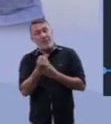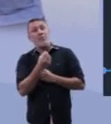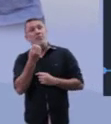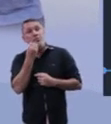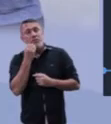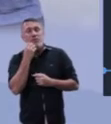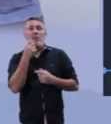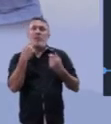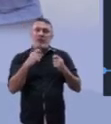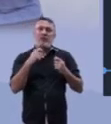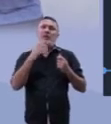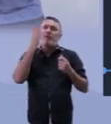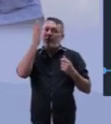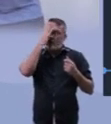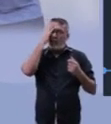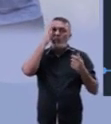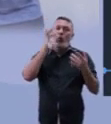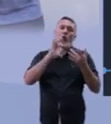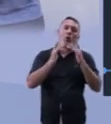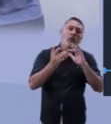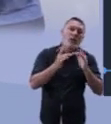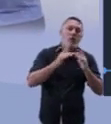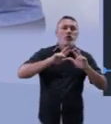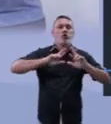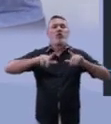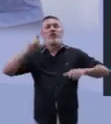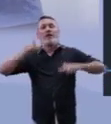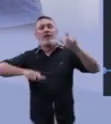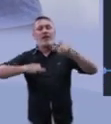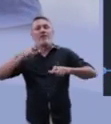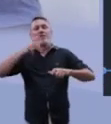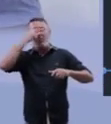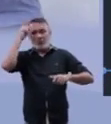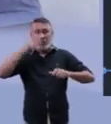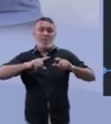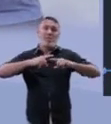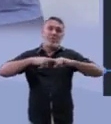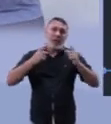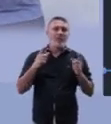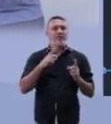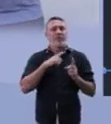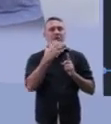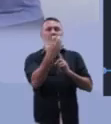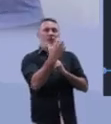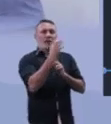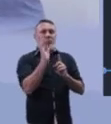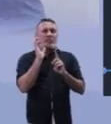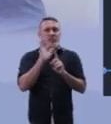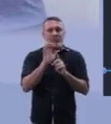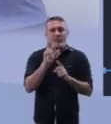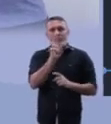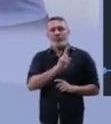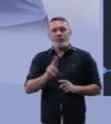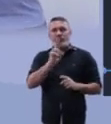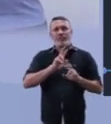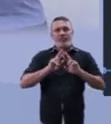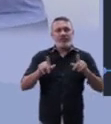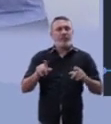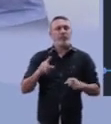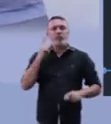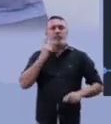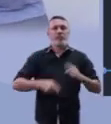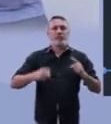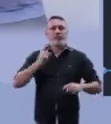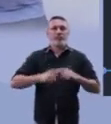a sociedade deveria conviver com as diferenças, mas a manipulação, olha onde ele chegou, mas a manipulação dos usuários